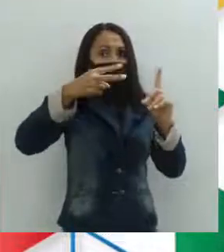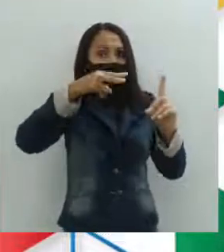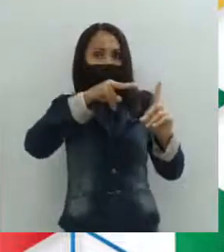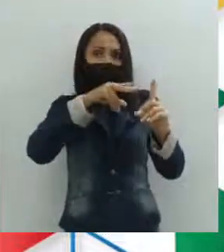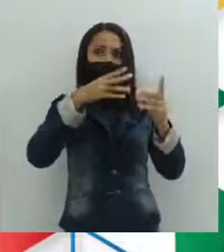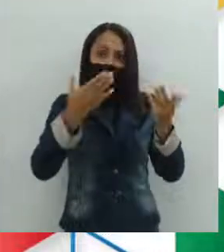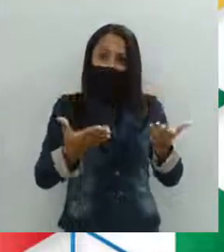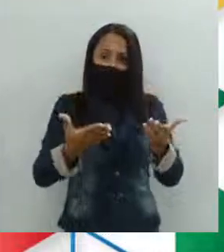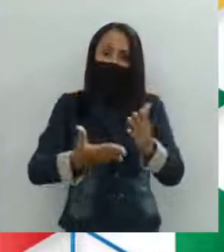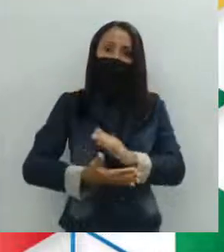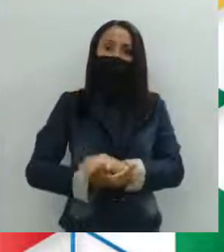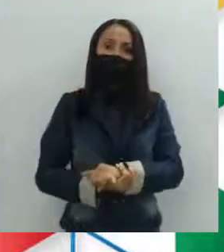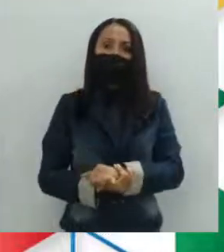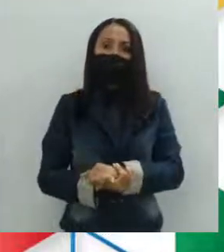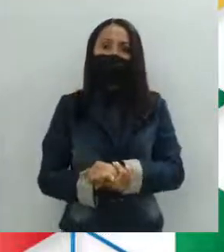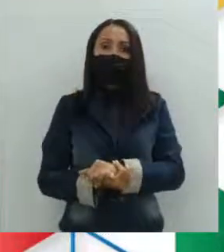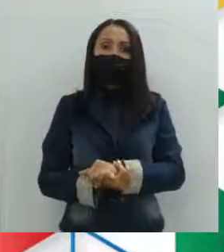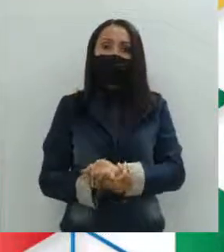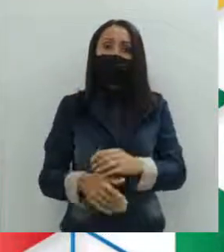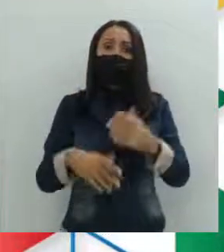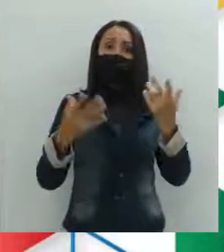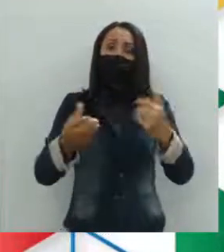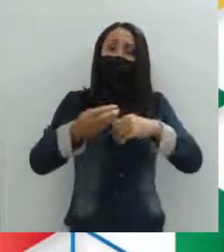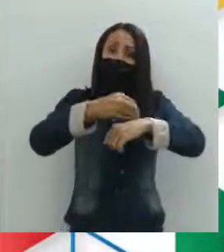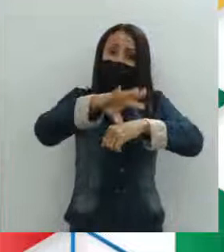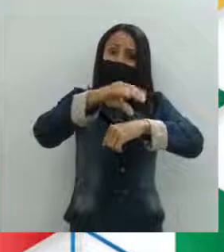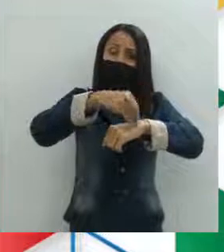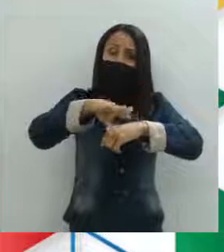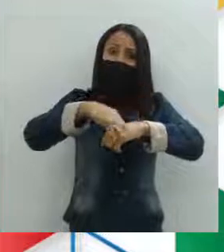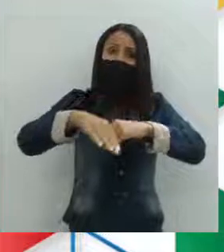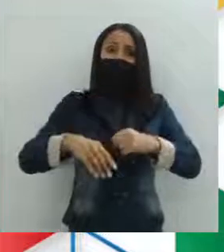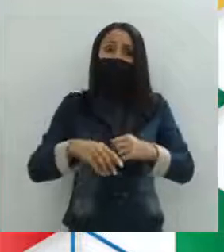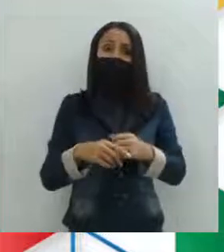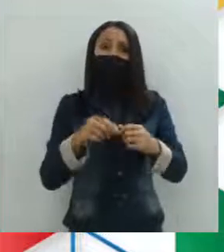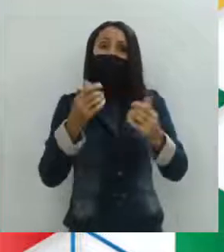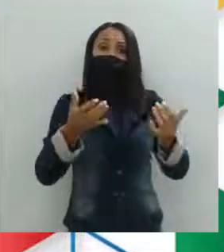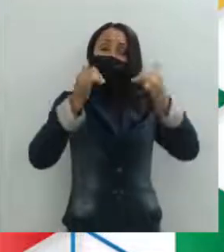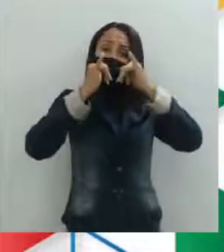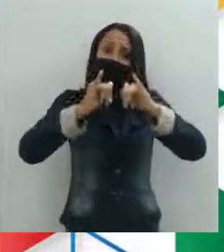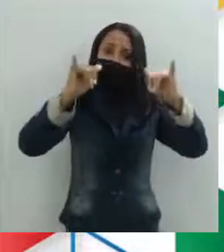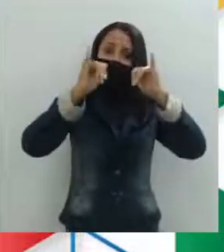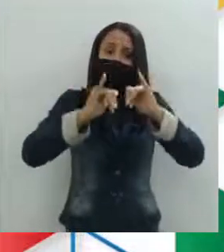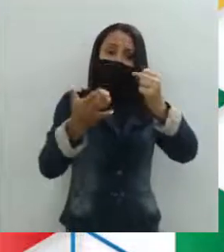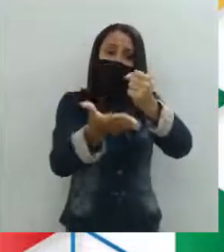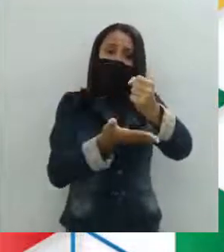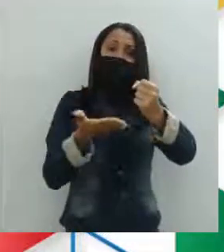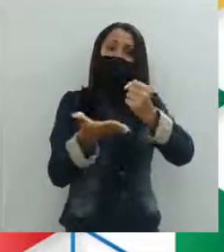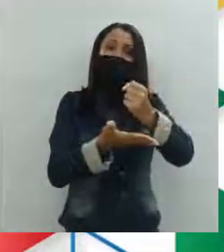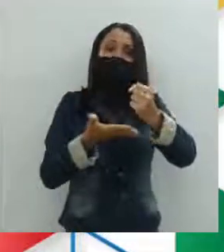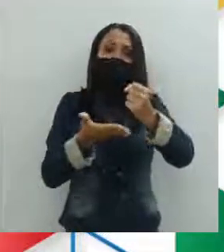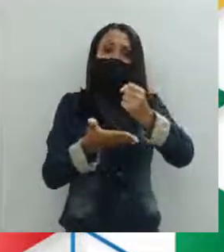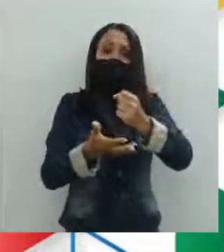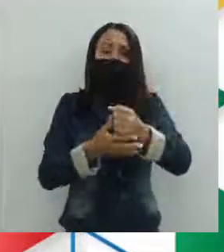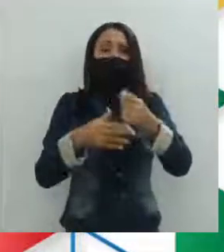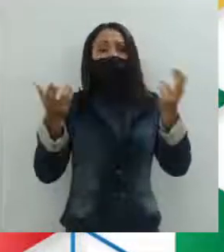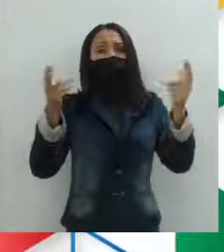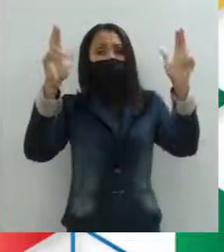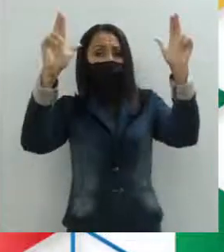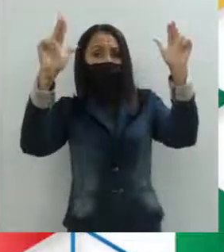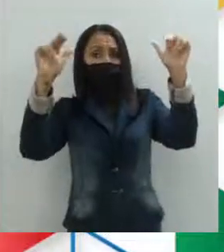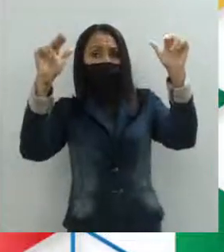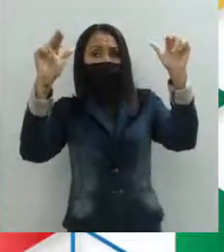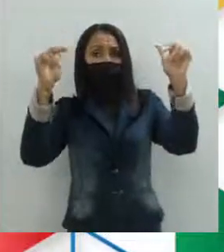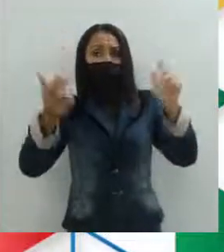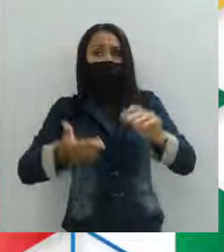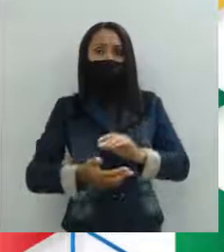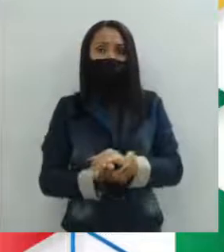certo? Destaque relativo, que fornece ao leitor informação básica sobre o tema e